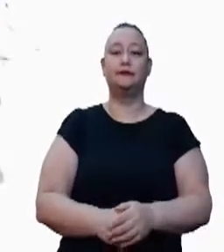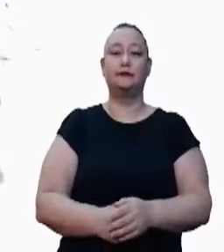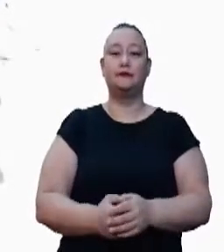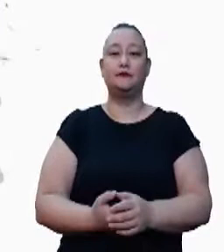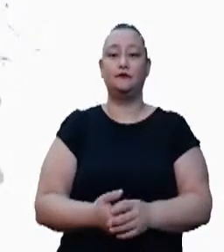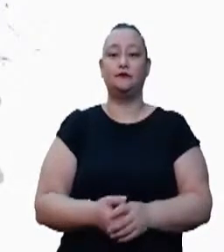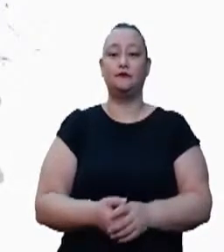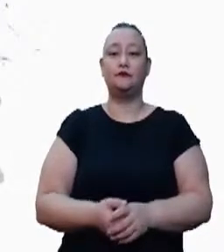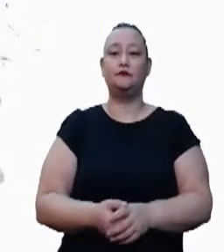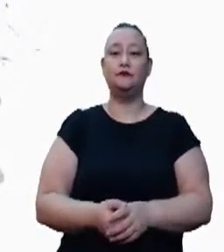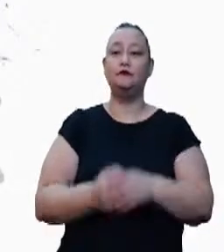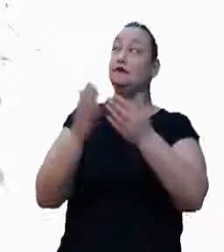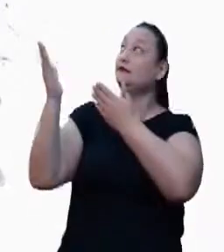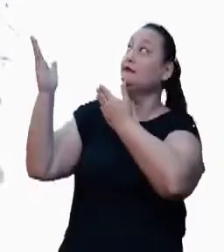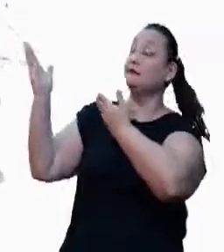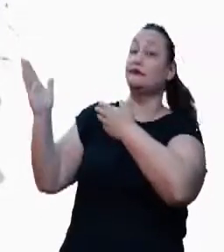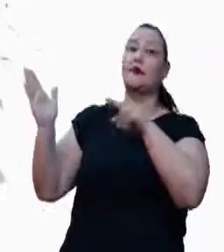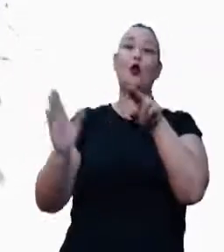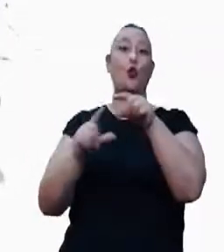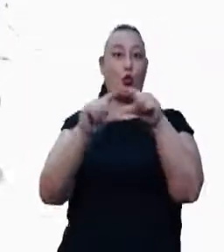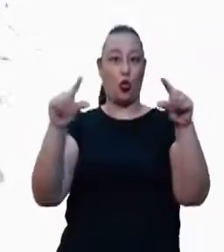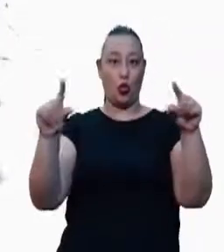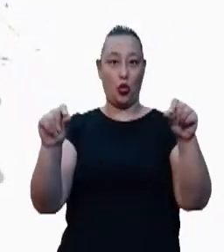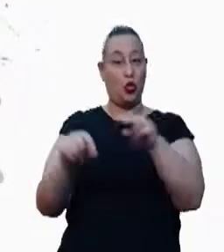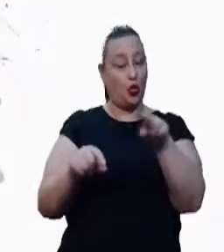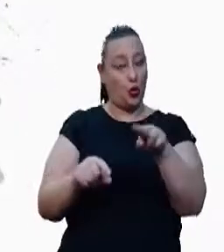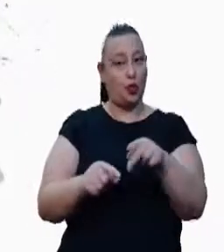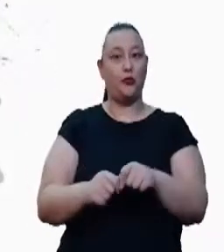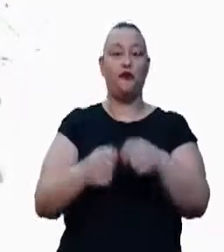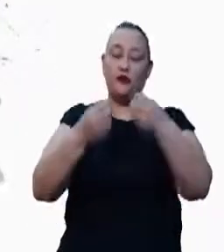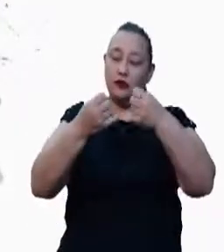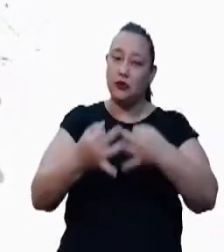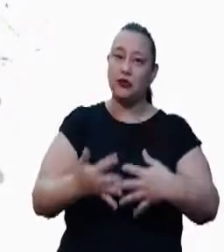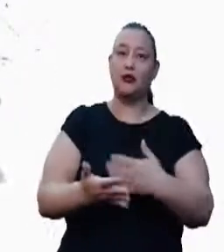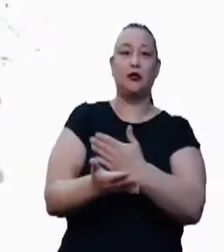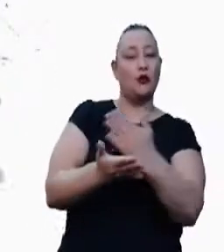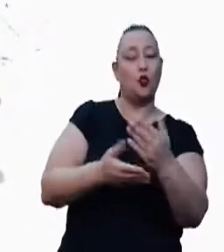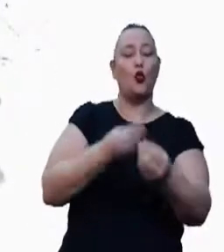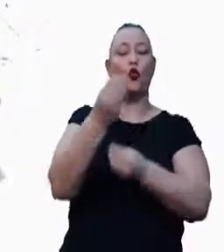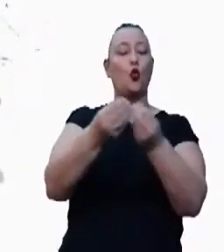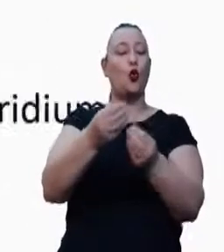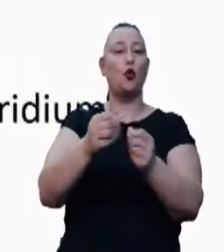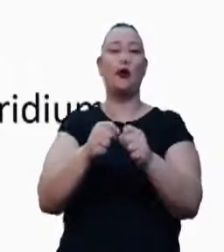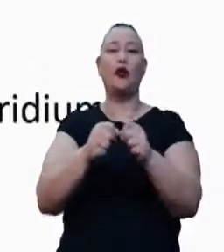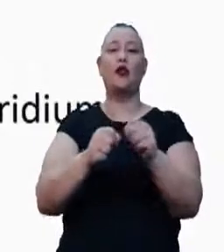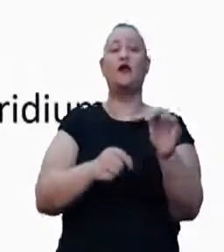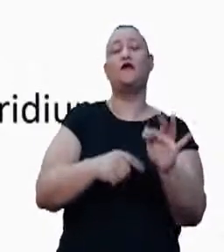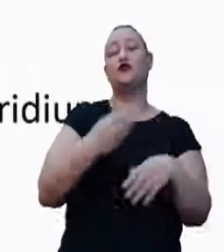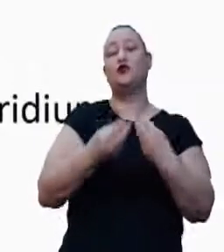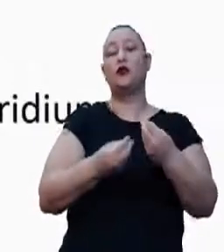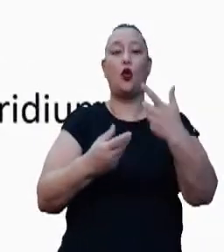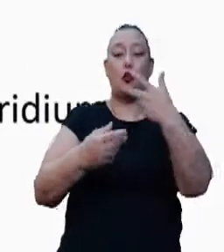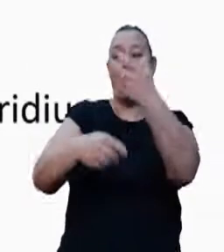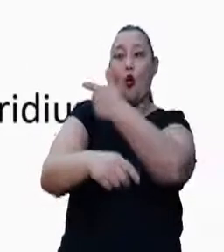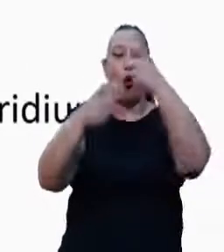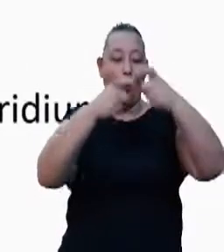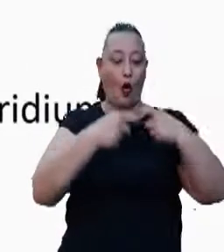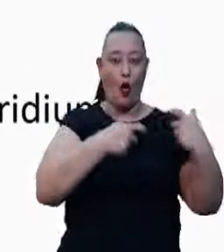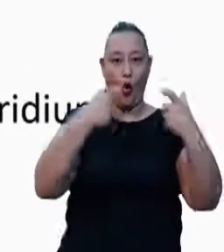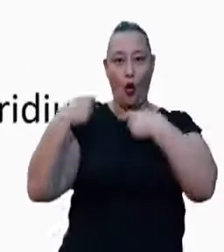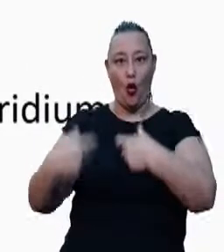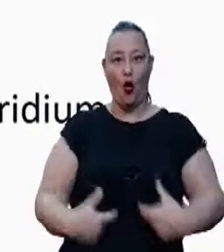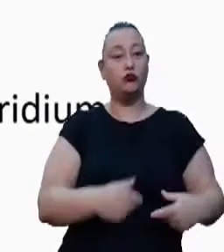Bom, então, falando um pouquinho da toxina, eu vou falar sobre a introdução, mecanismos de ação e quais são as aplicações.